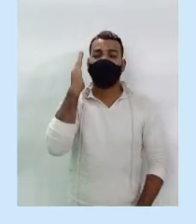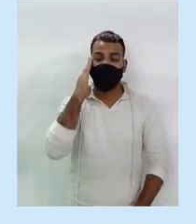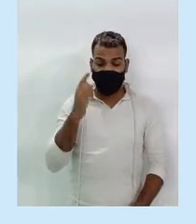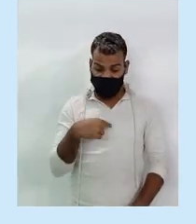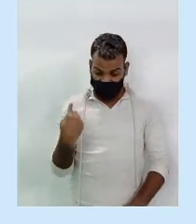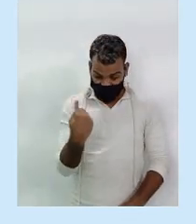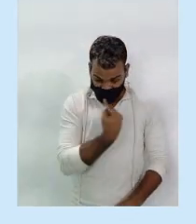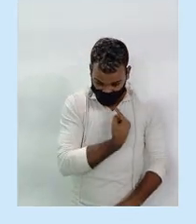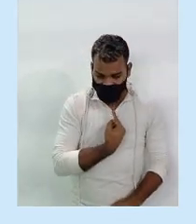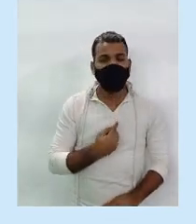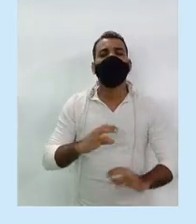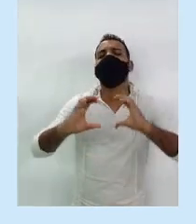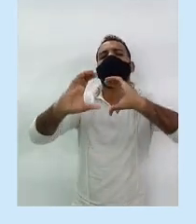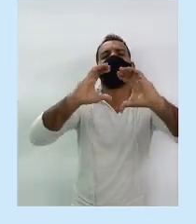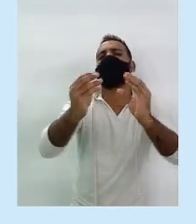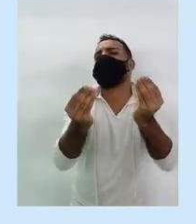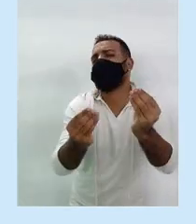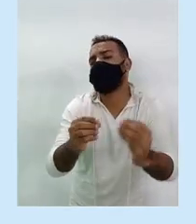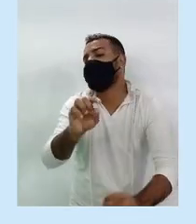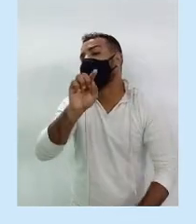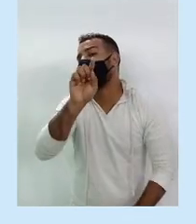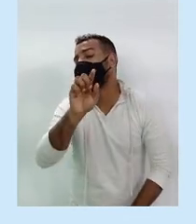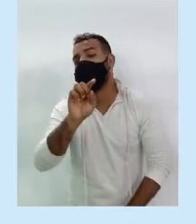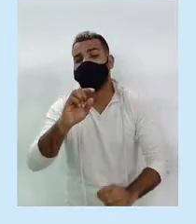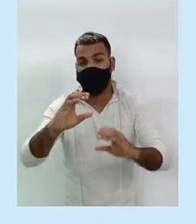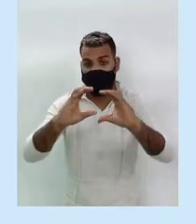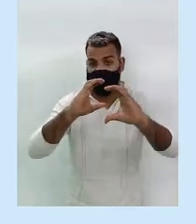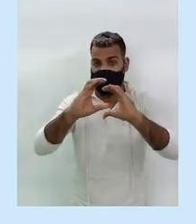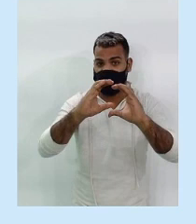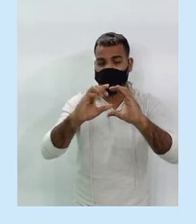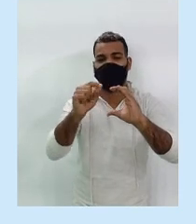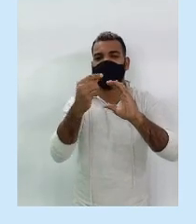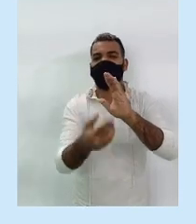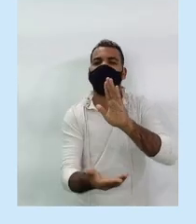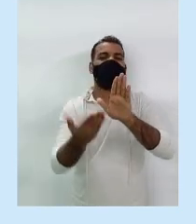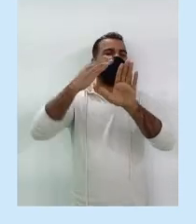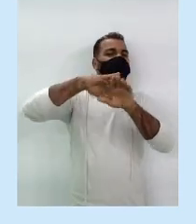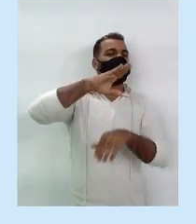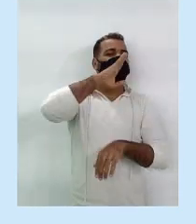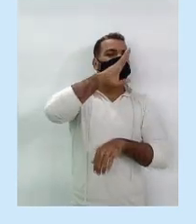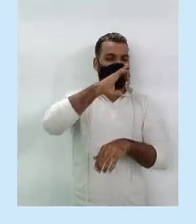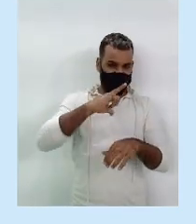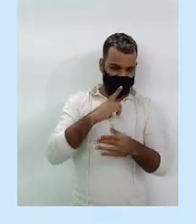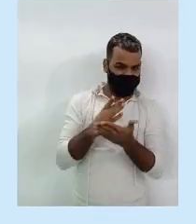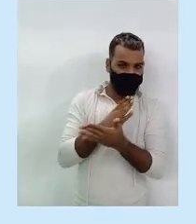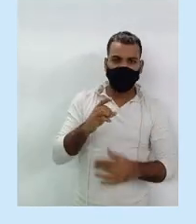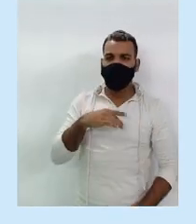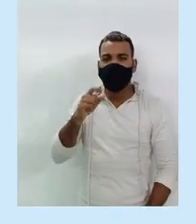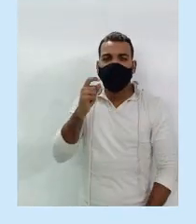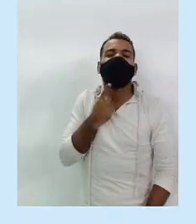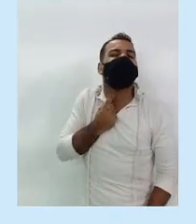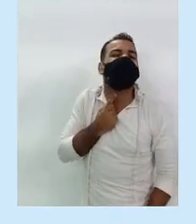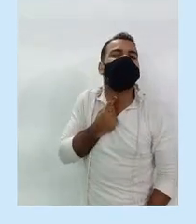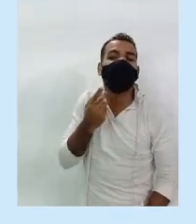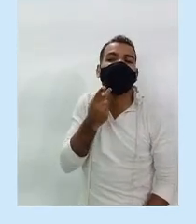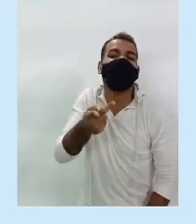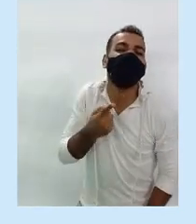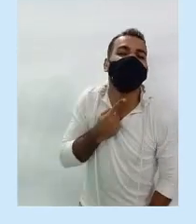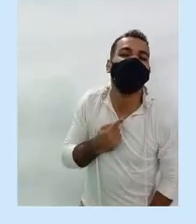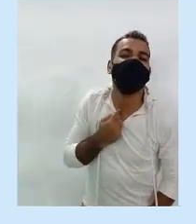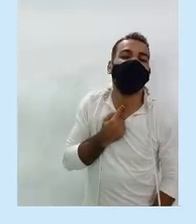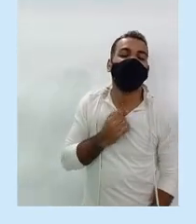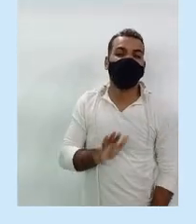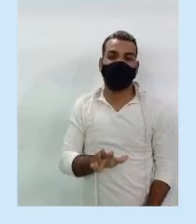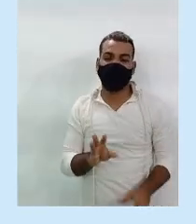nós nos comunicamos por informações implícitas, que são aquelas que ficaram na intencionalidade. E